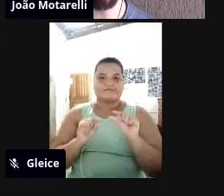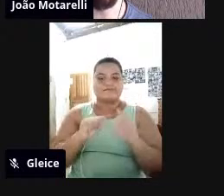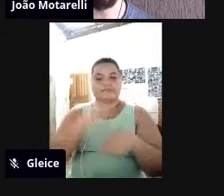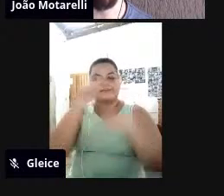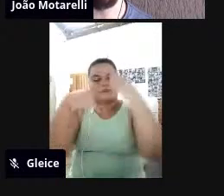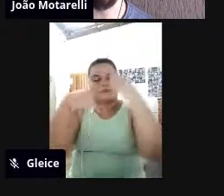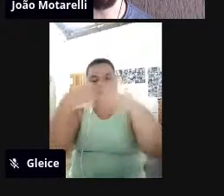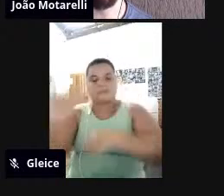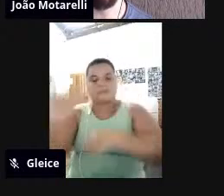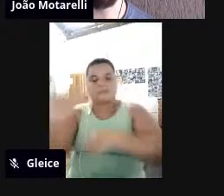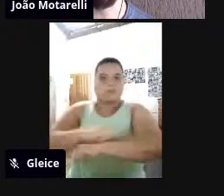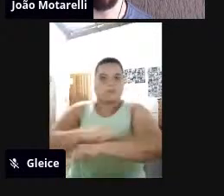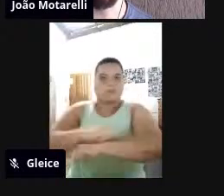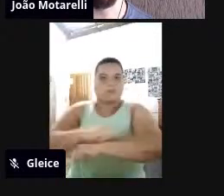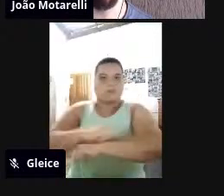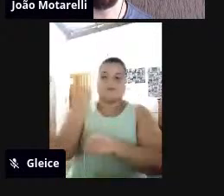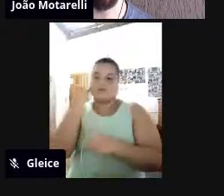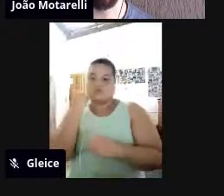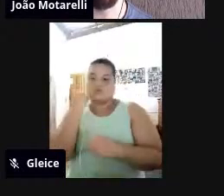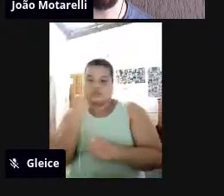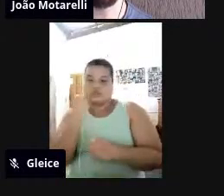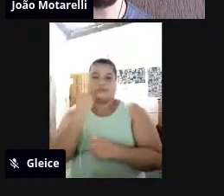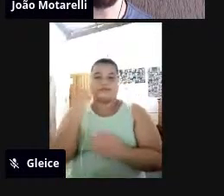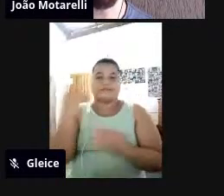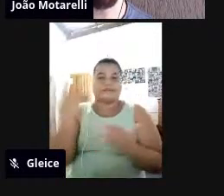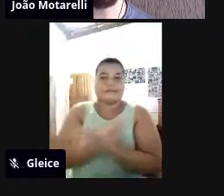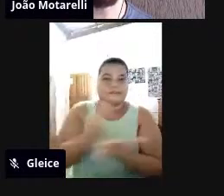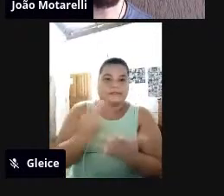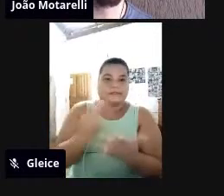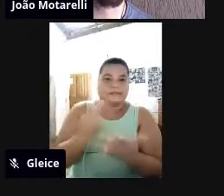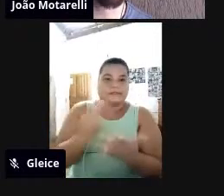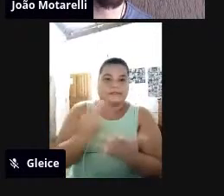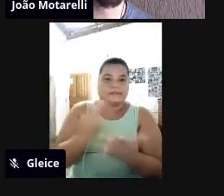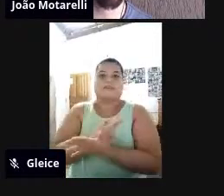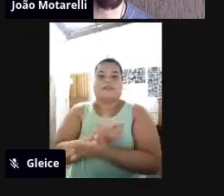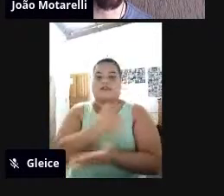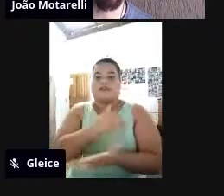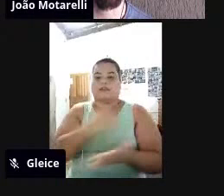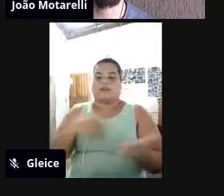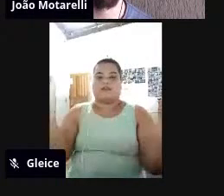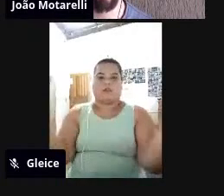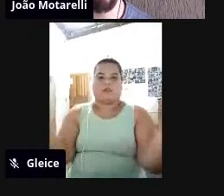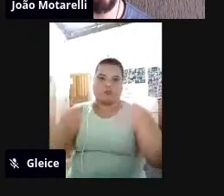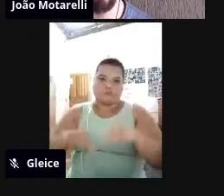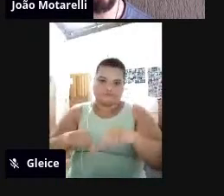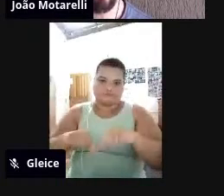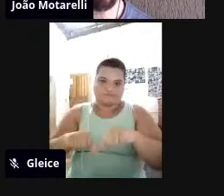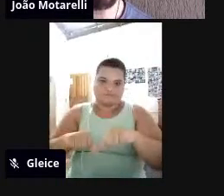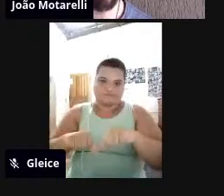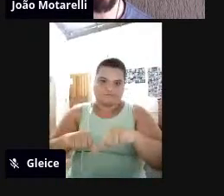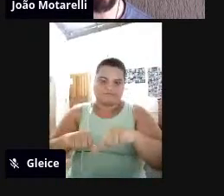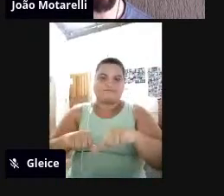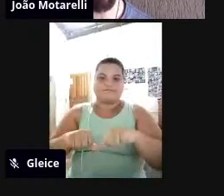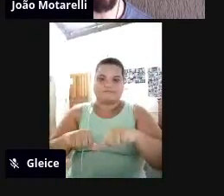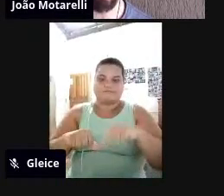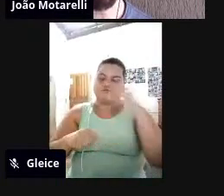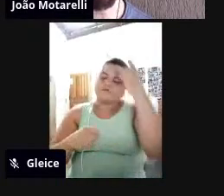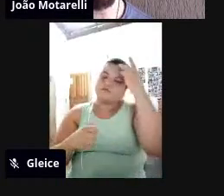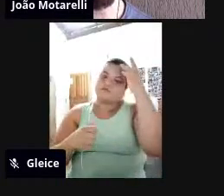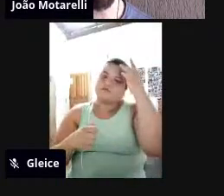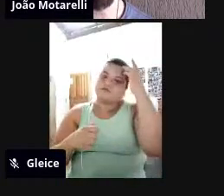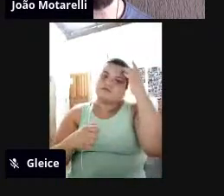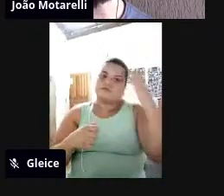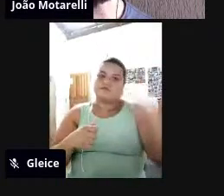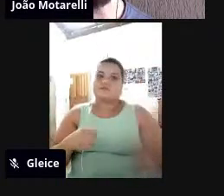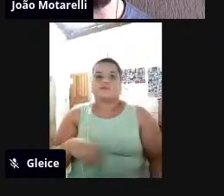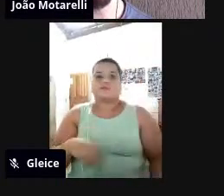Realizar dieta cronicamente com esse ciclo de reganho de peso pode ser prejudicial para o controle de peso permanente. Aqui ainda complemento